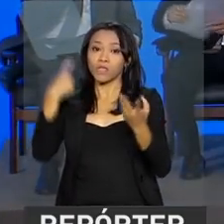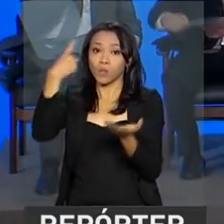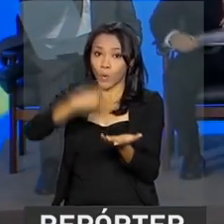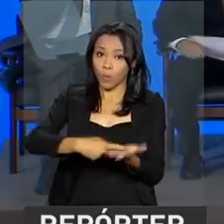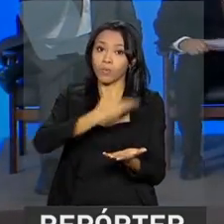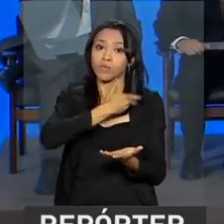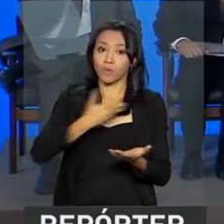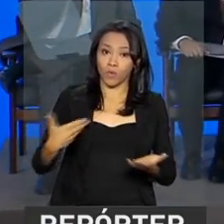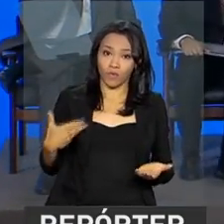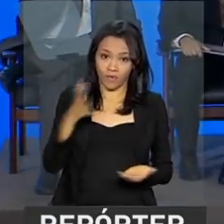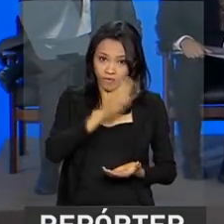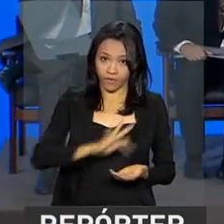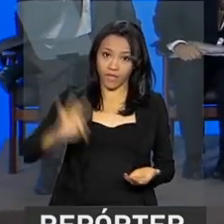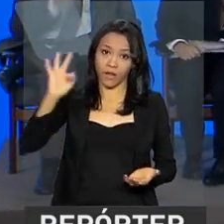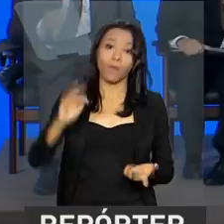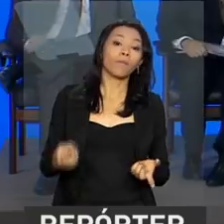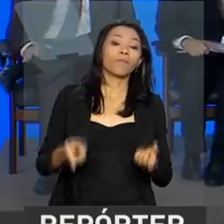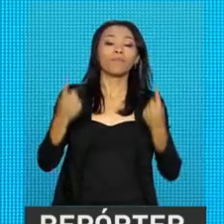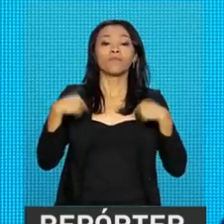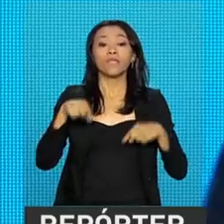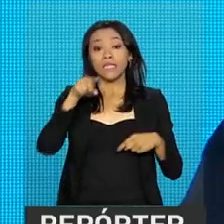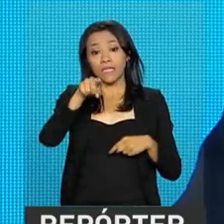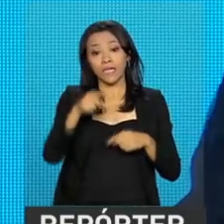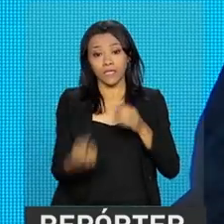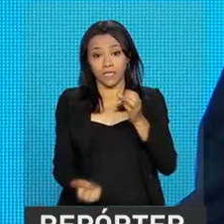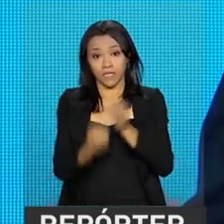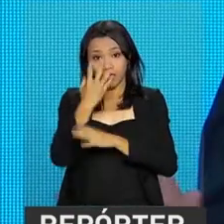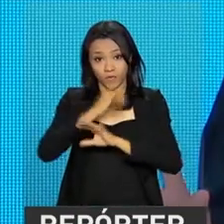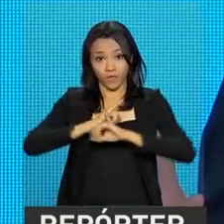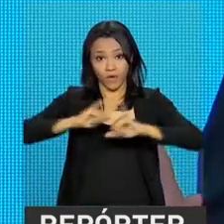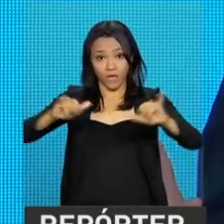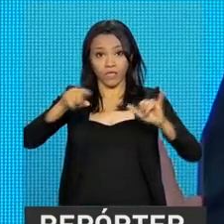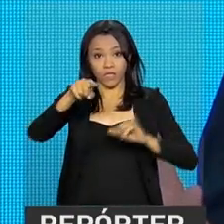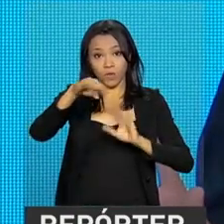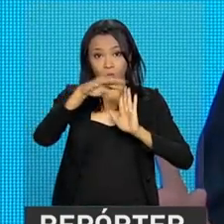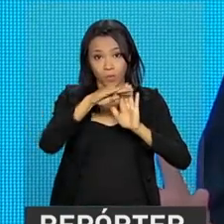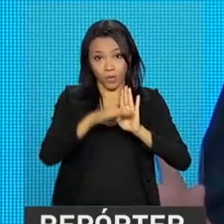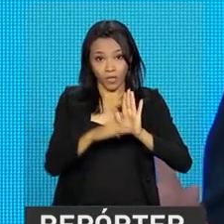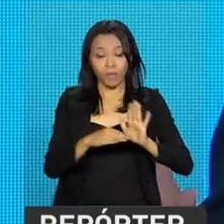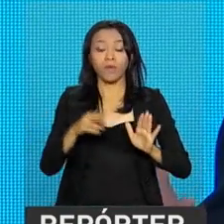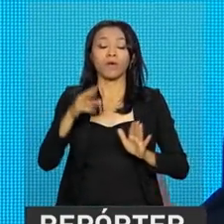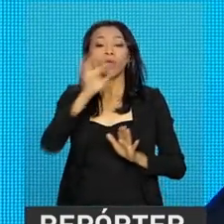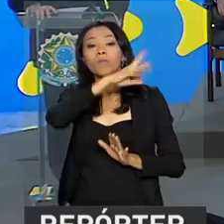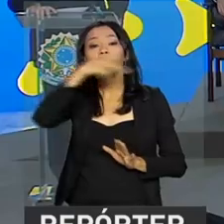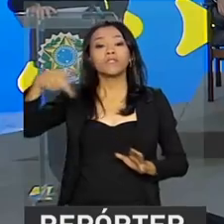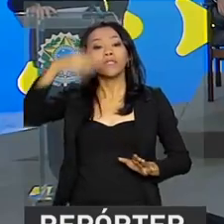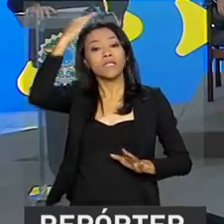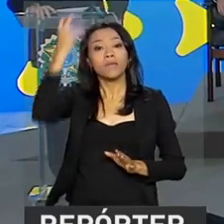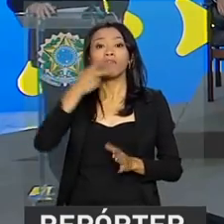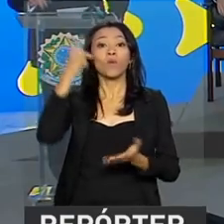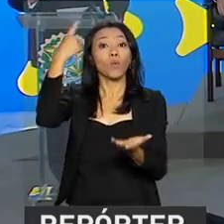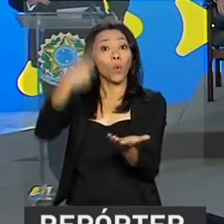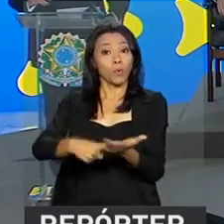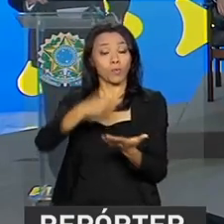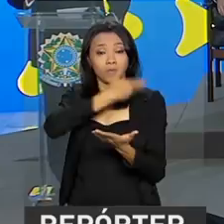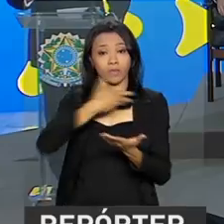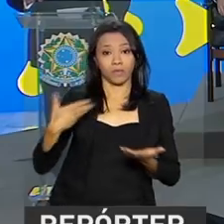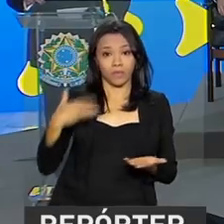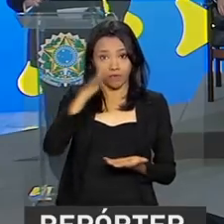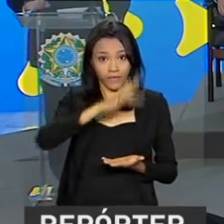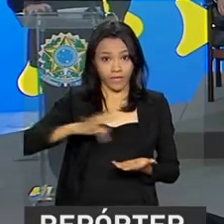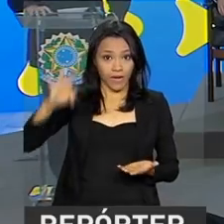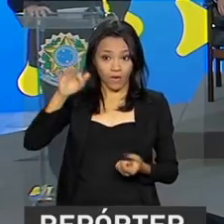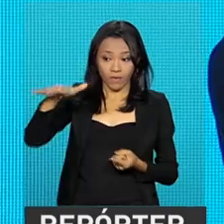durante o lançamento do programa avançar o presidente michel temer destacou o compromisso do governo federal com responsabilidade fiscal